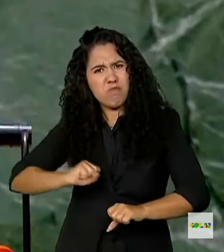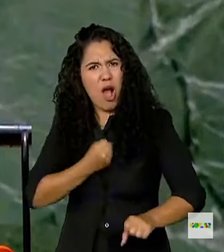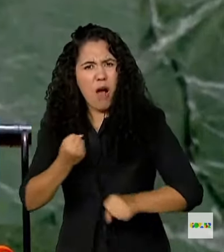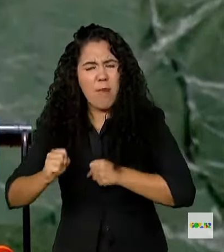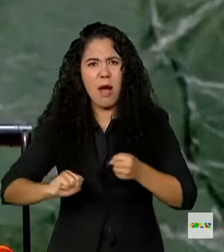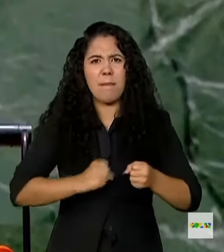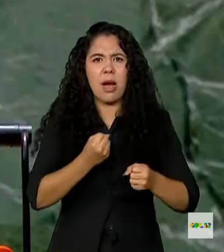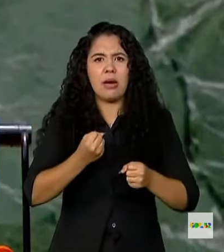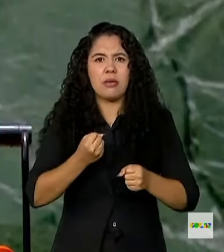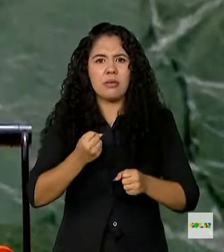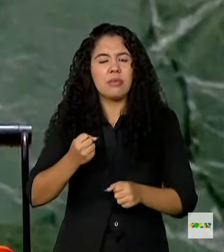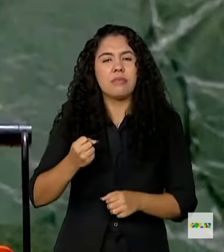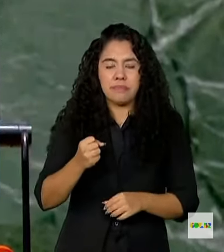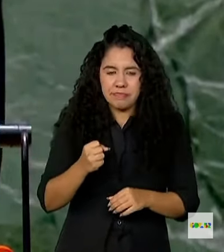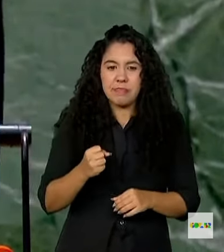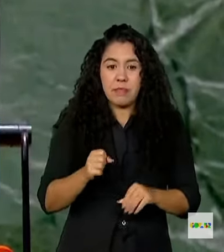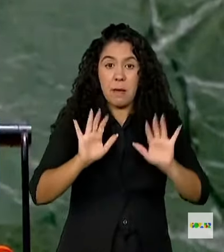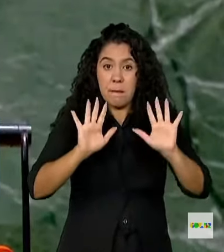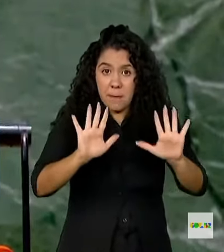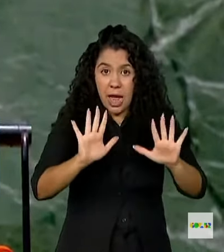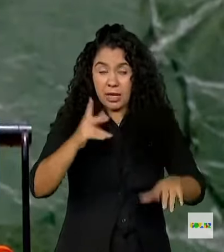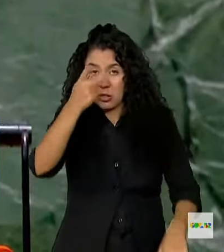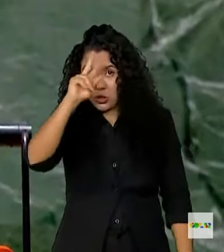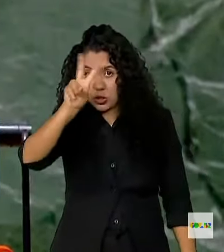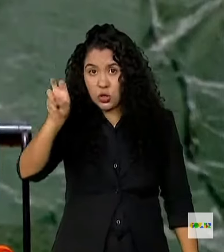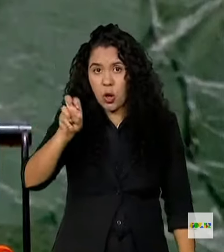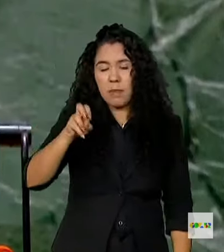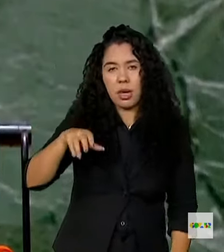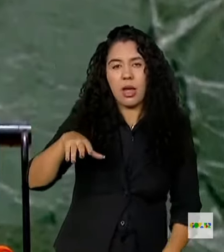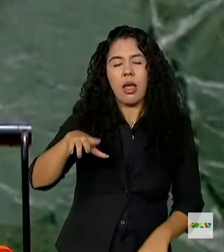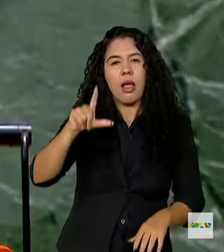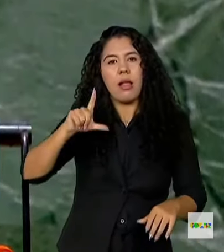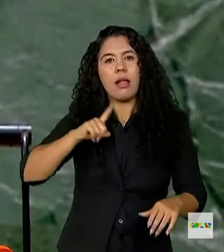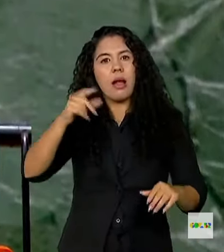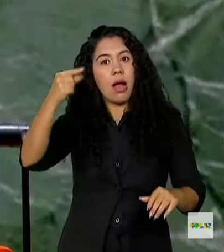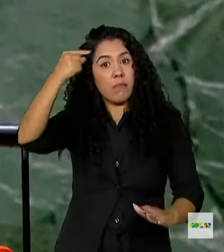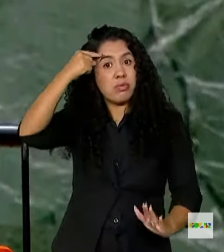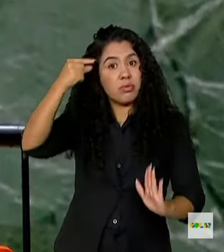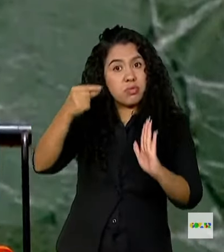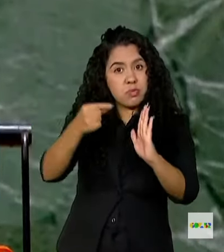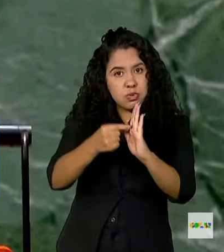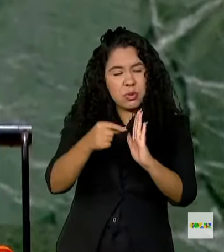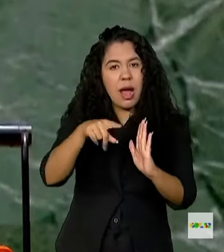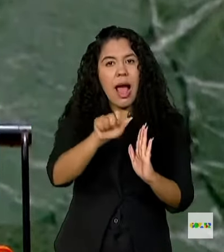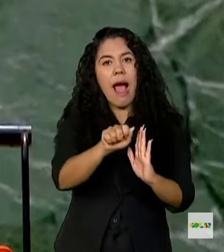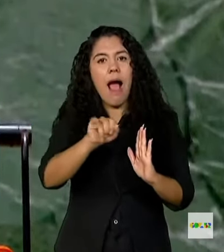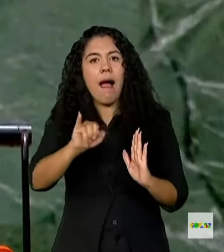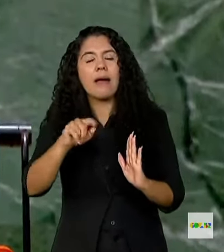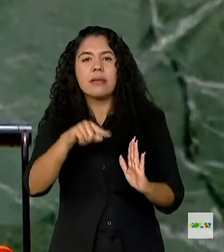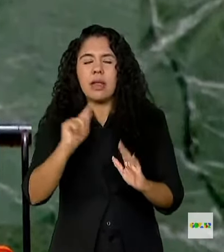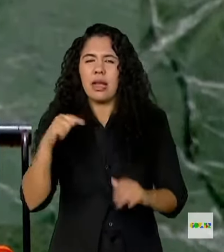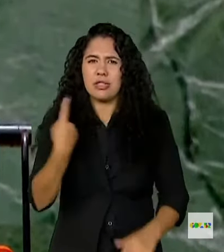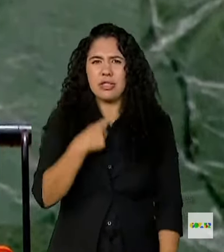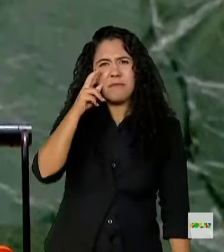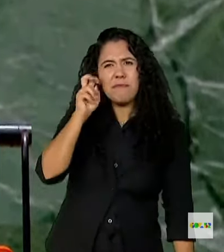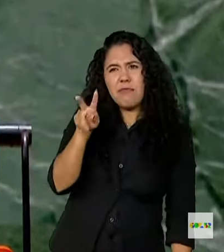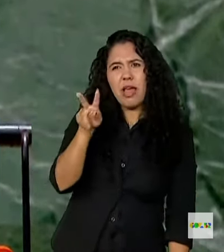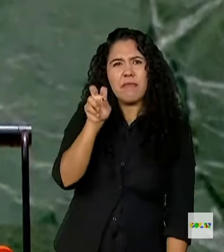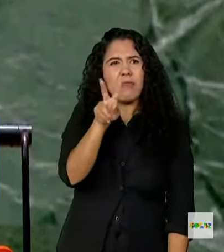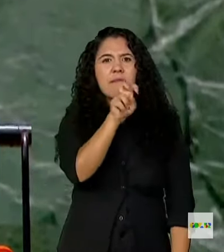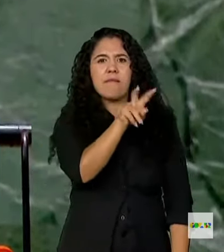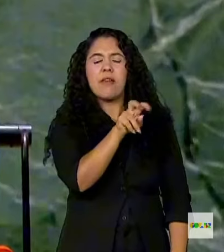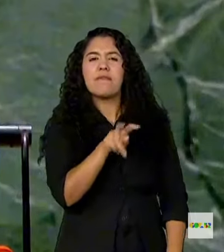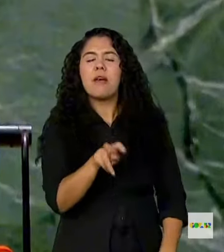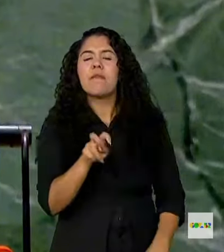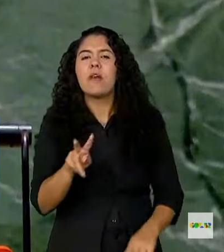da economia doméstica. Na área da inteligência artificial, vivenciamos a consolidação de